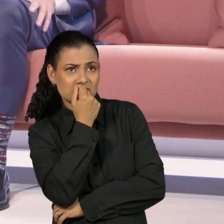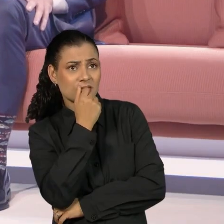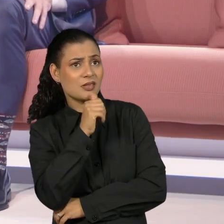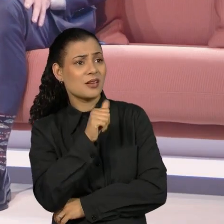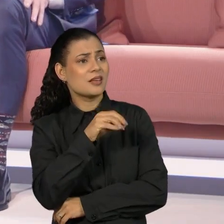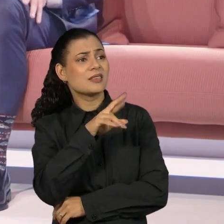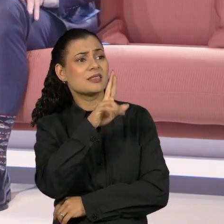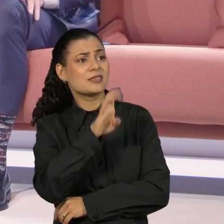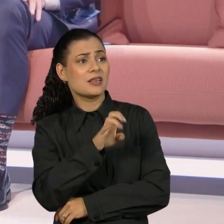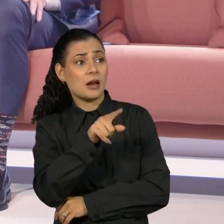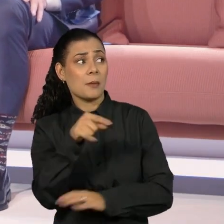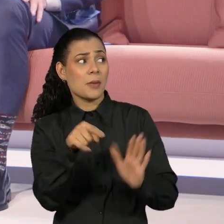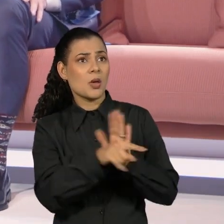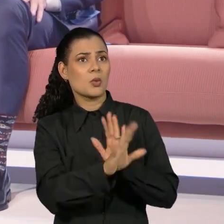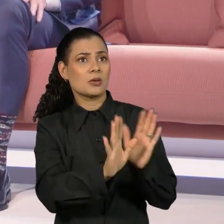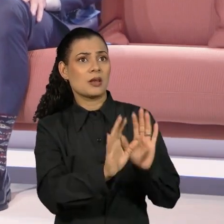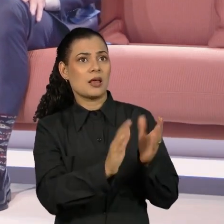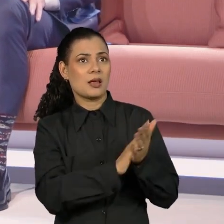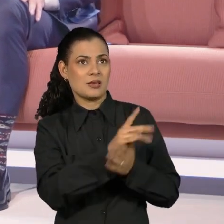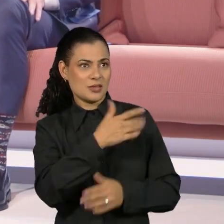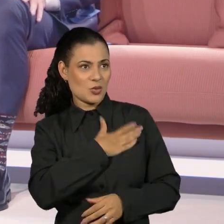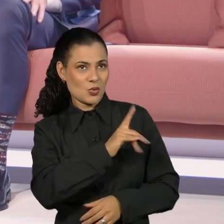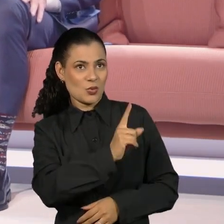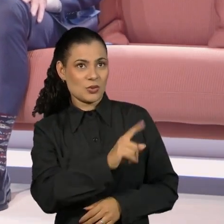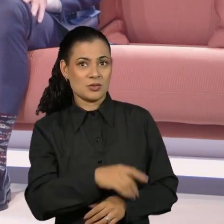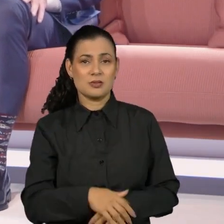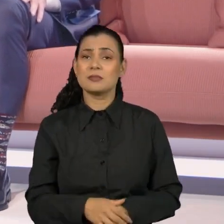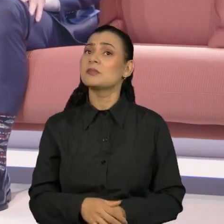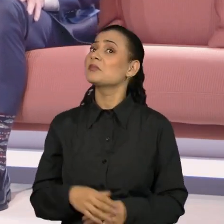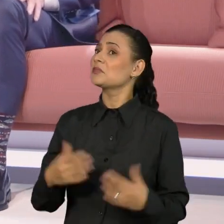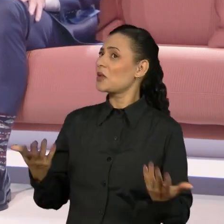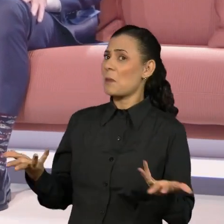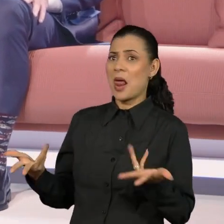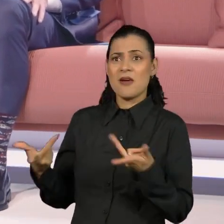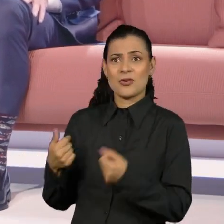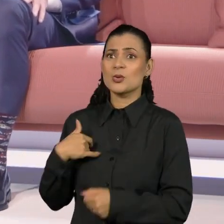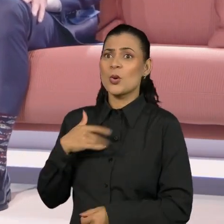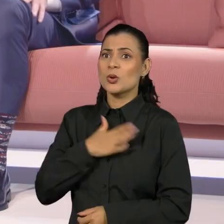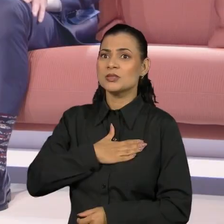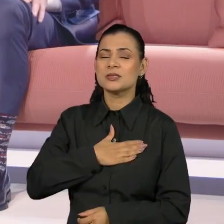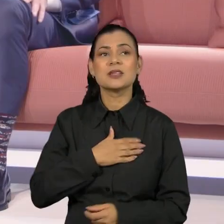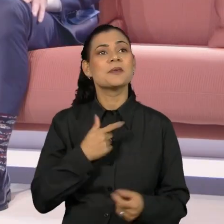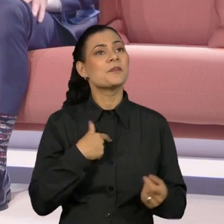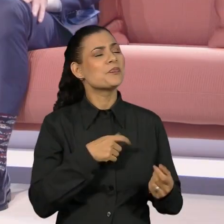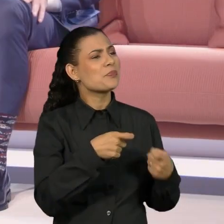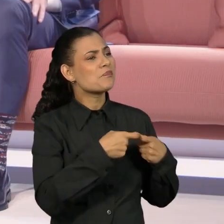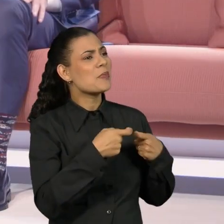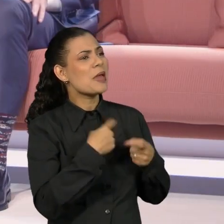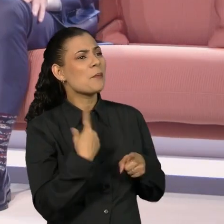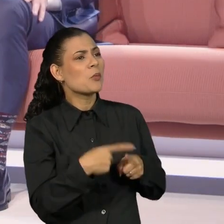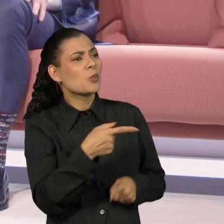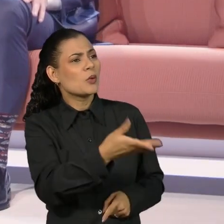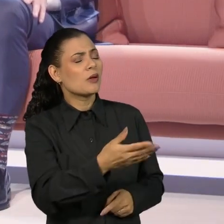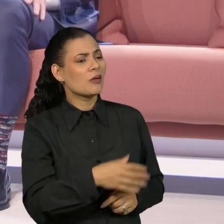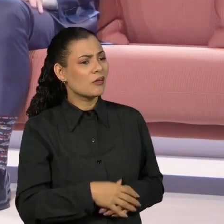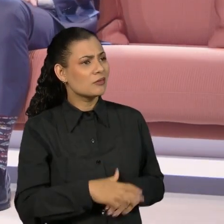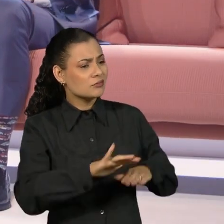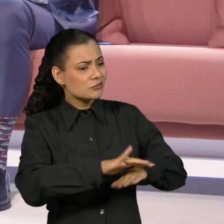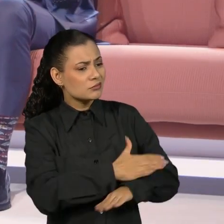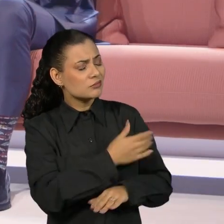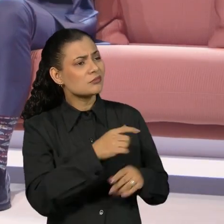André fazer a pergunta, eu falei, vou fazer... Você não gostou das meias dele? Eu aderi, eu achei maravilhoso. Você vai comprar igual. De onde vem essas meias? Não, é o